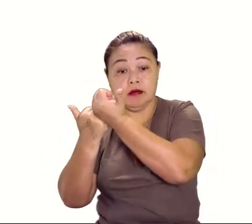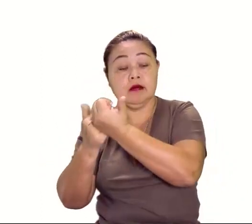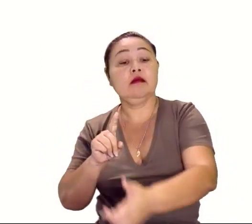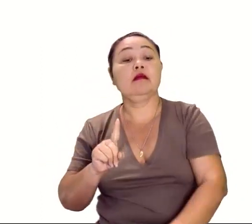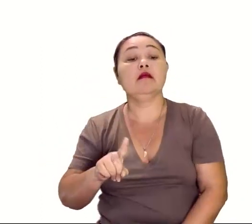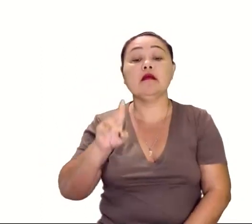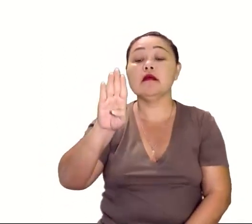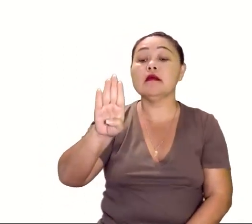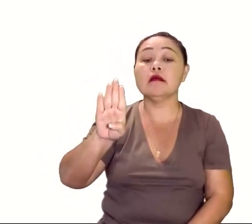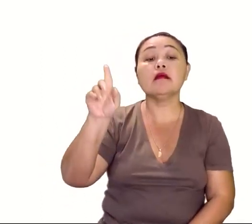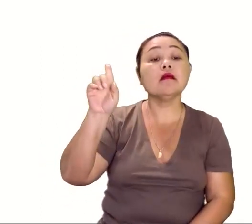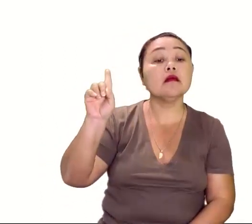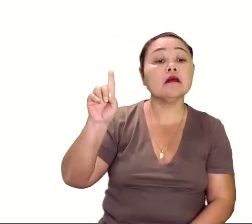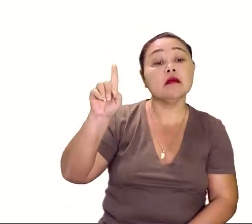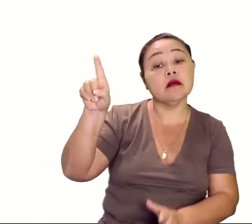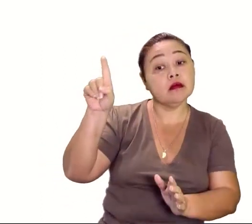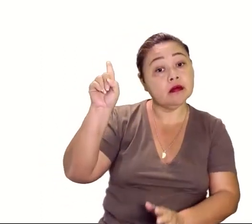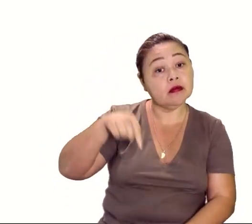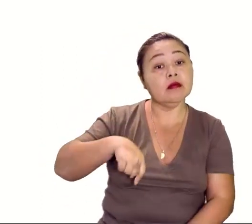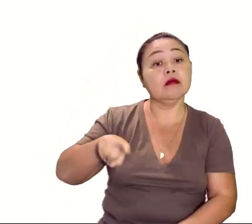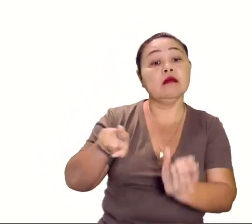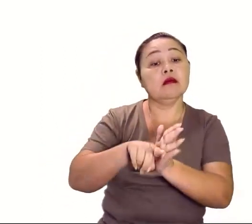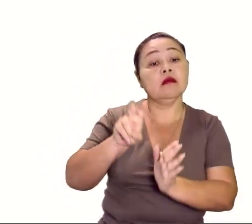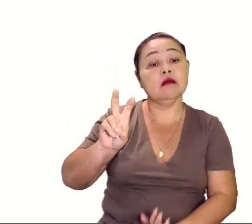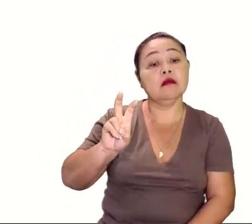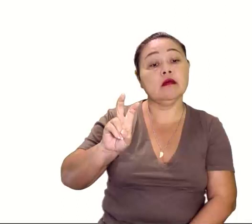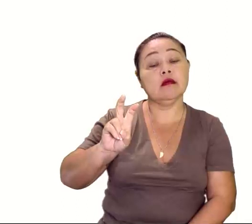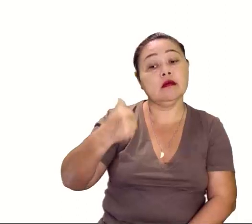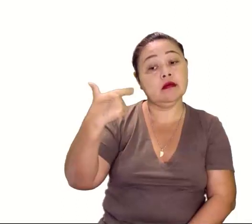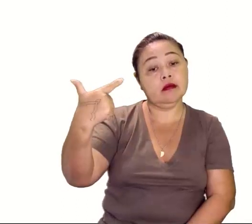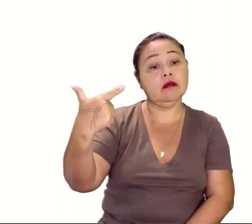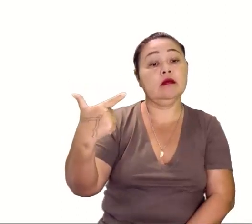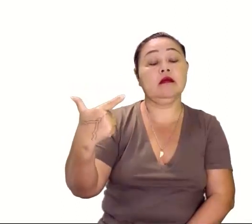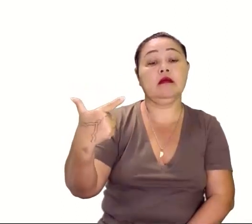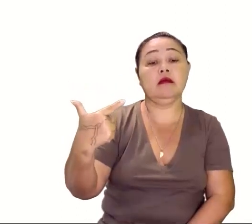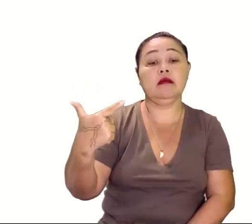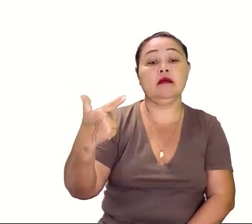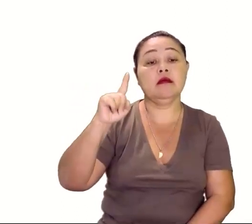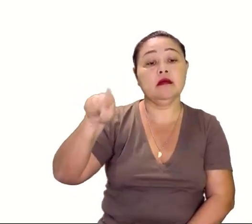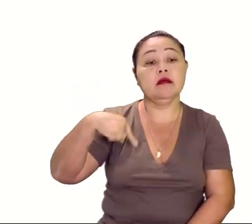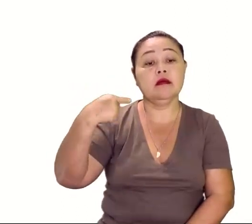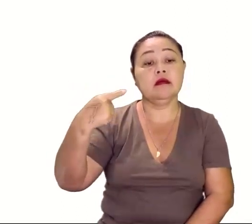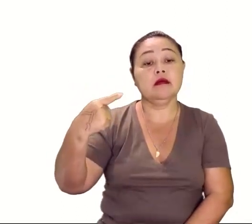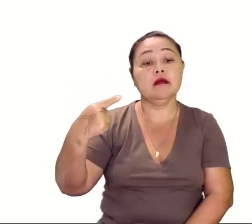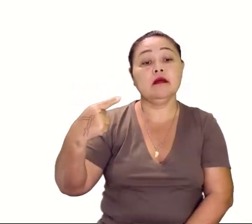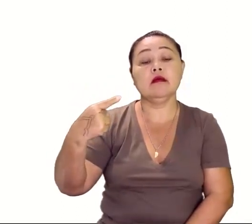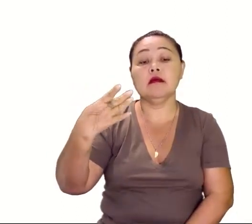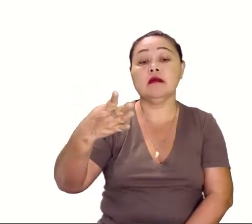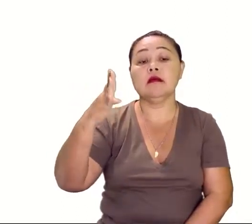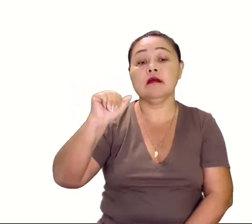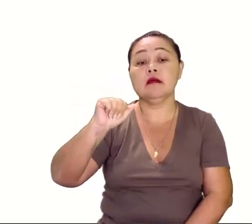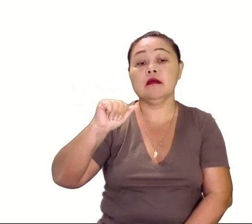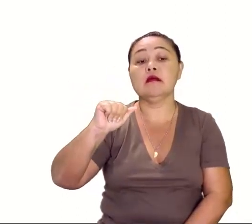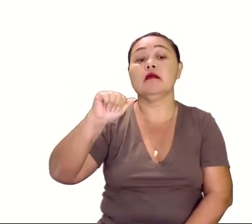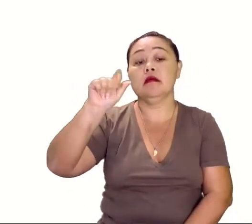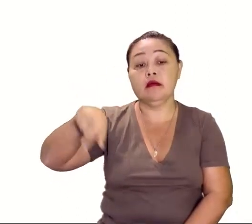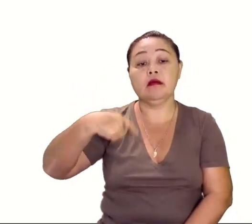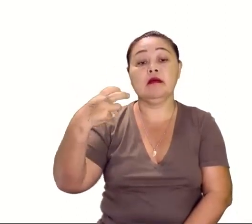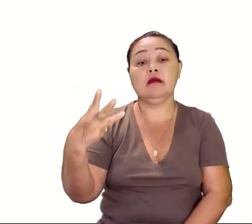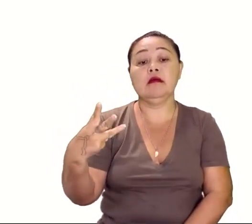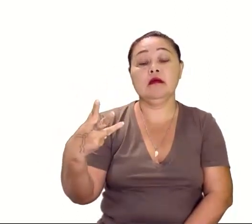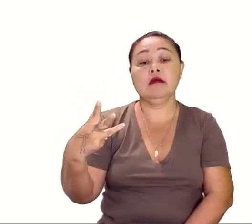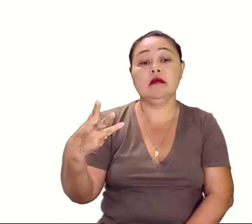lá, quem é o meu B? Menos 5. Menos 5 ao quadrado. Depois, menos 4 vezes o A. 3.